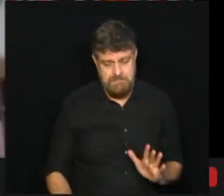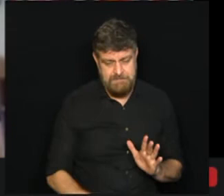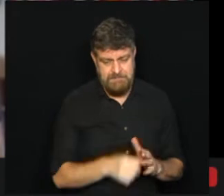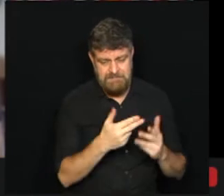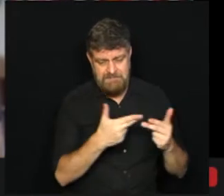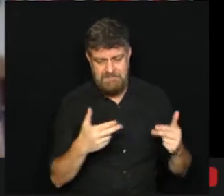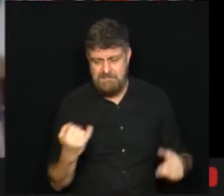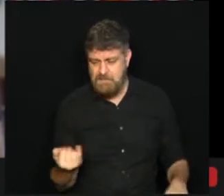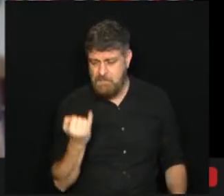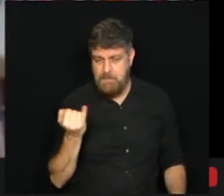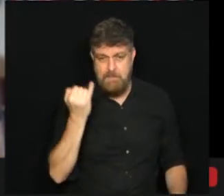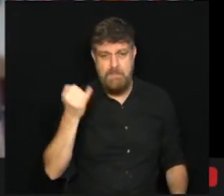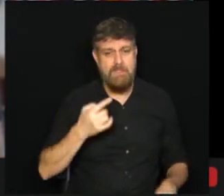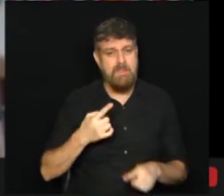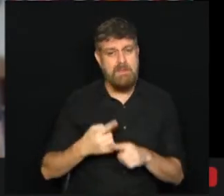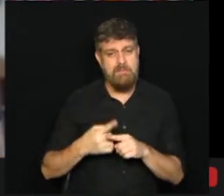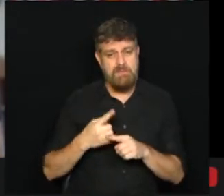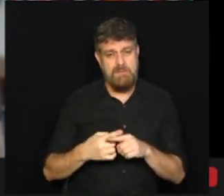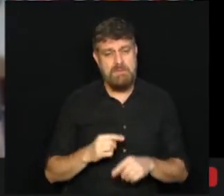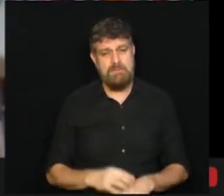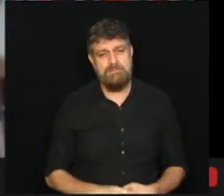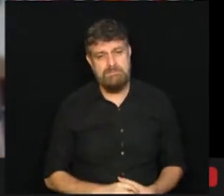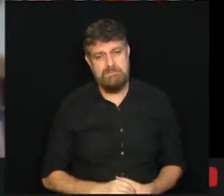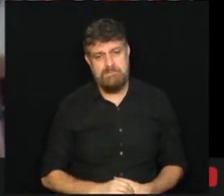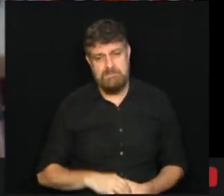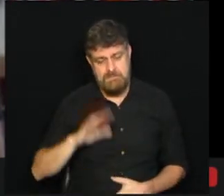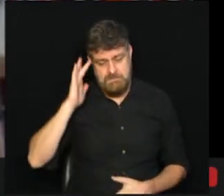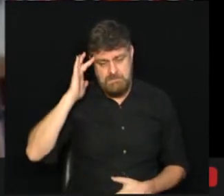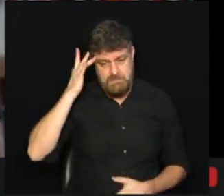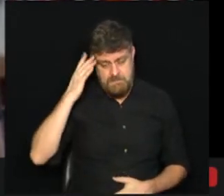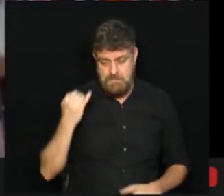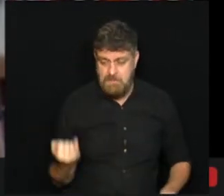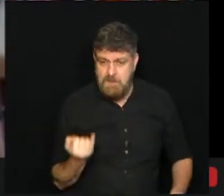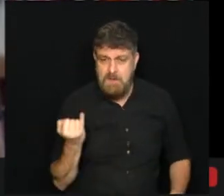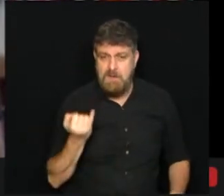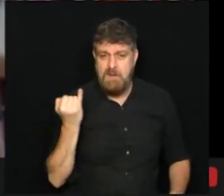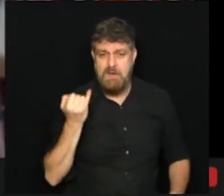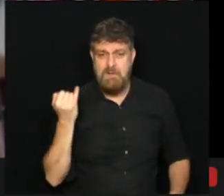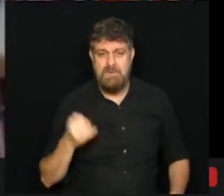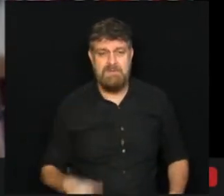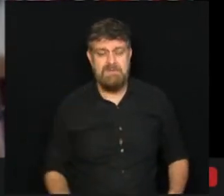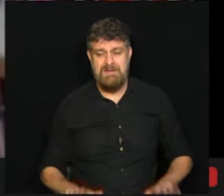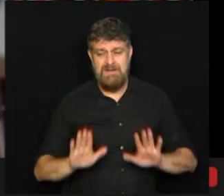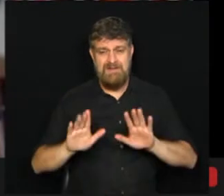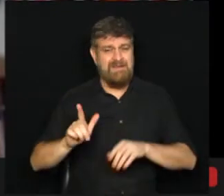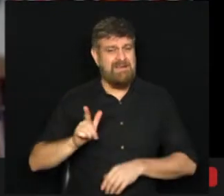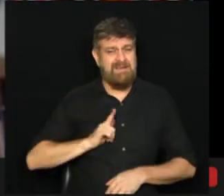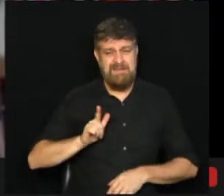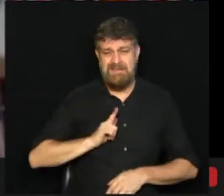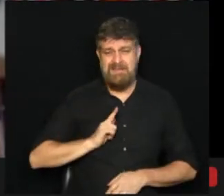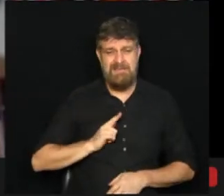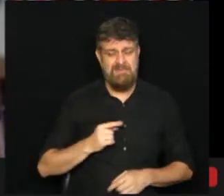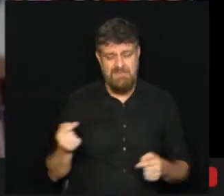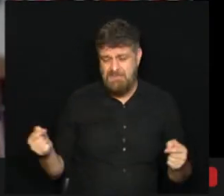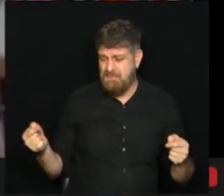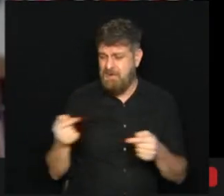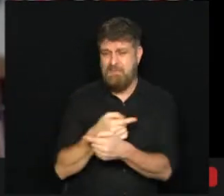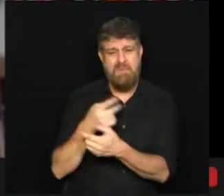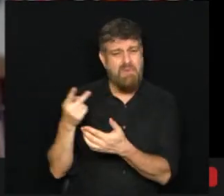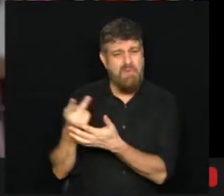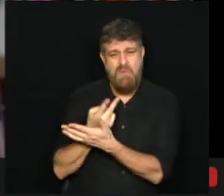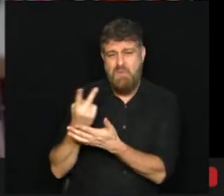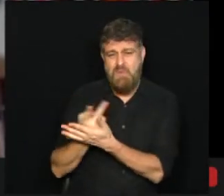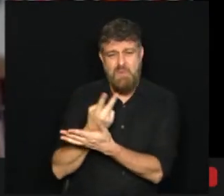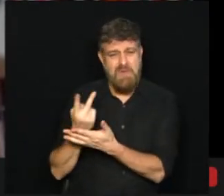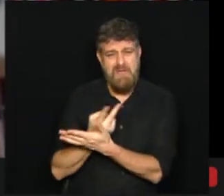consideração, porque eu acho que é importante dizer que houve um equívoco fundamental, houve fundamentalmente